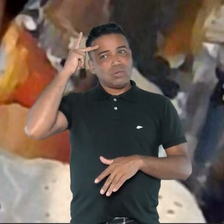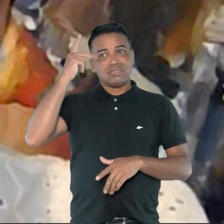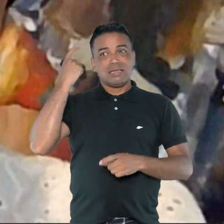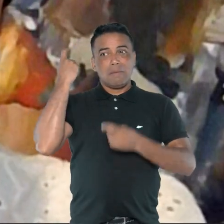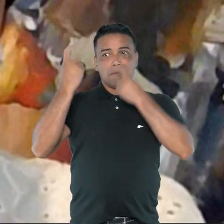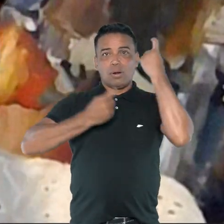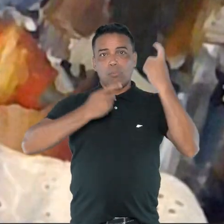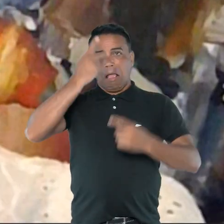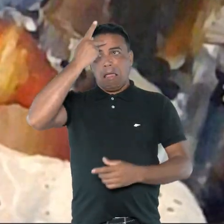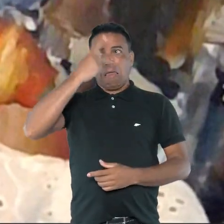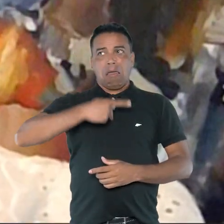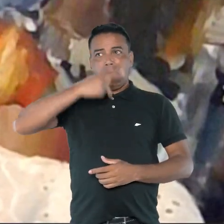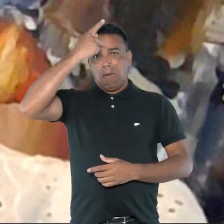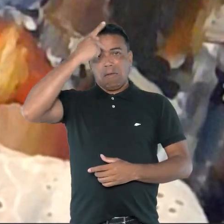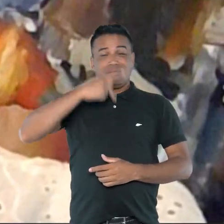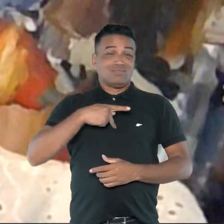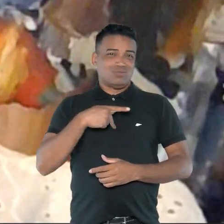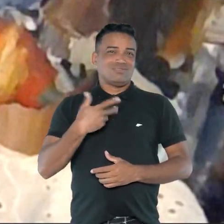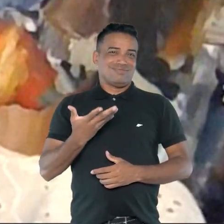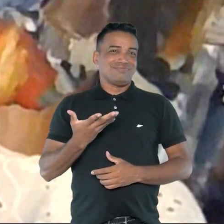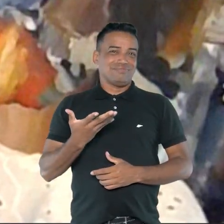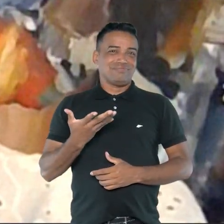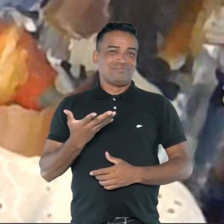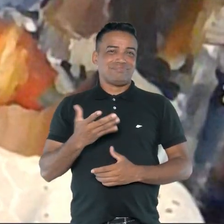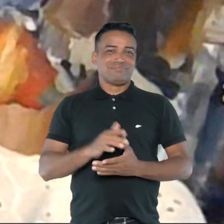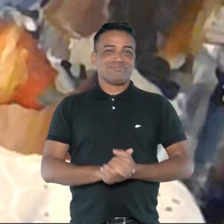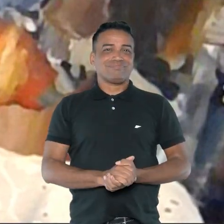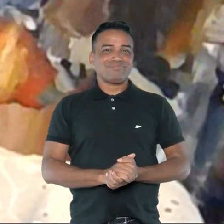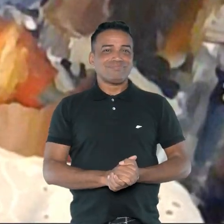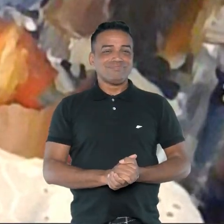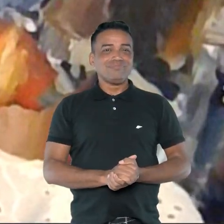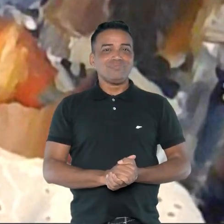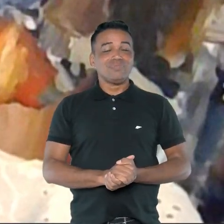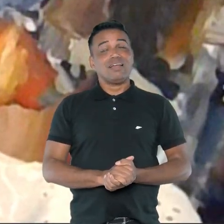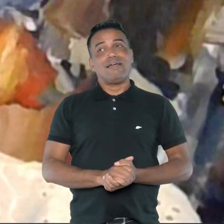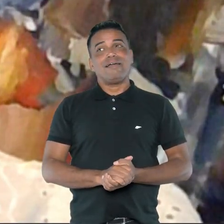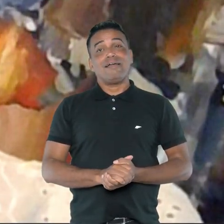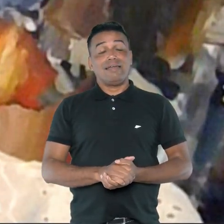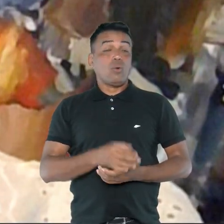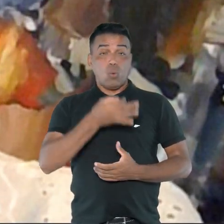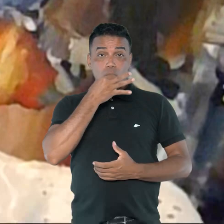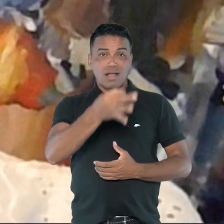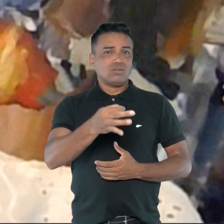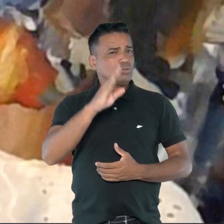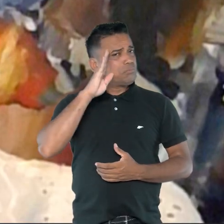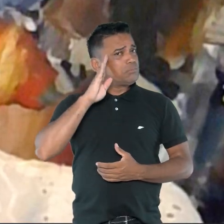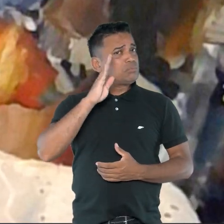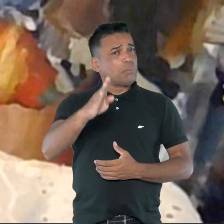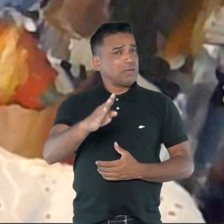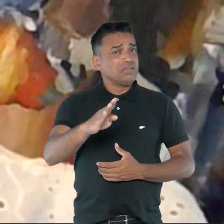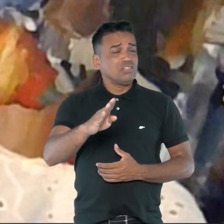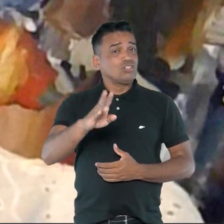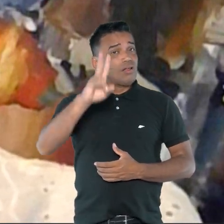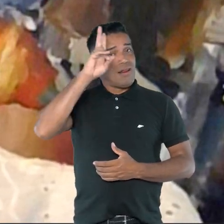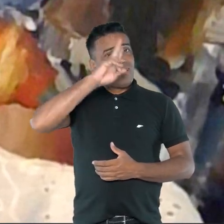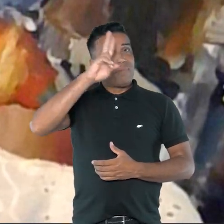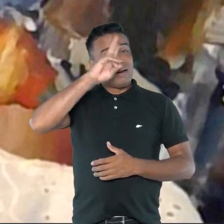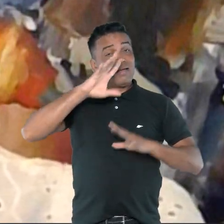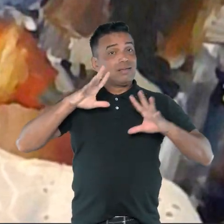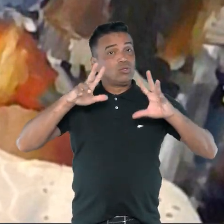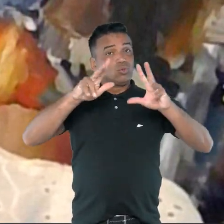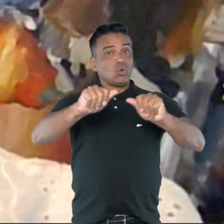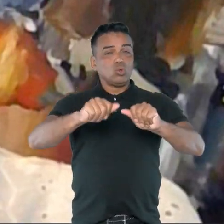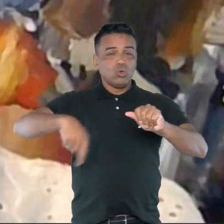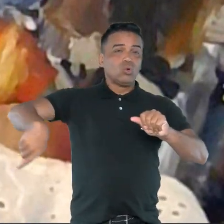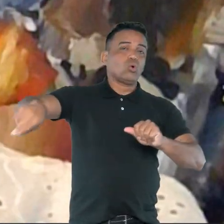mais preocupadas com elas mesmas mesmo do que com o que a gente espera. Eu acho que principalmente